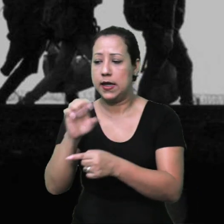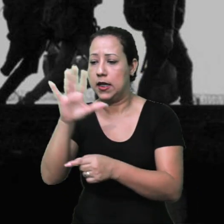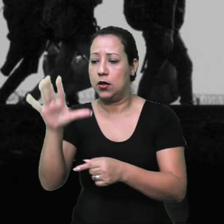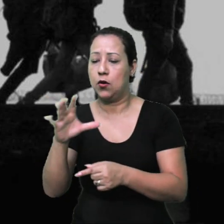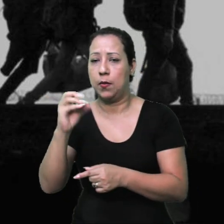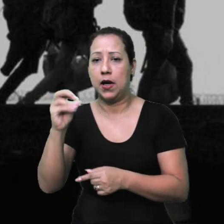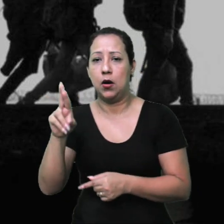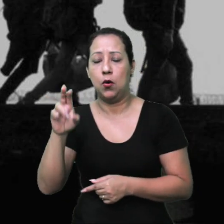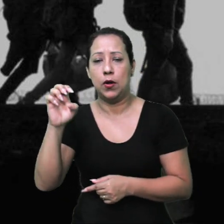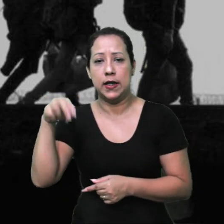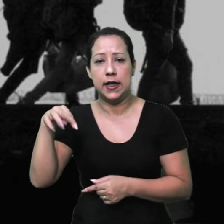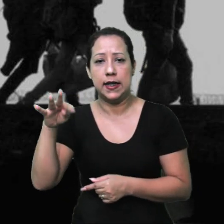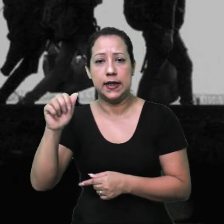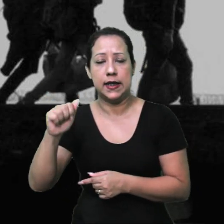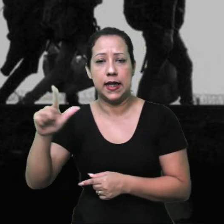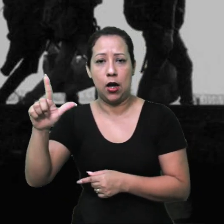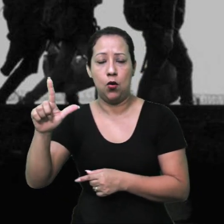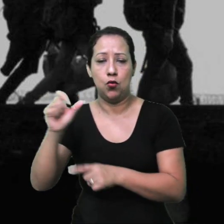socialista.